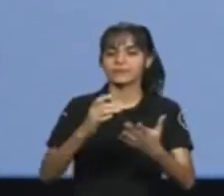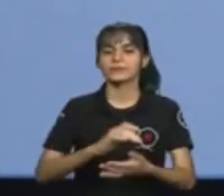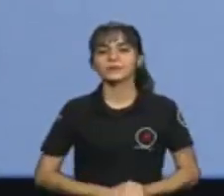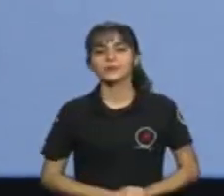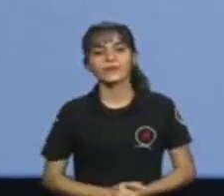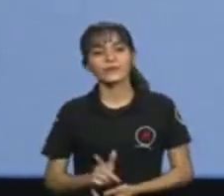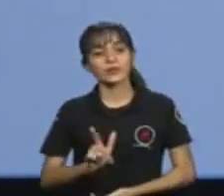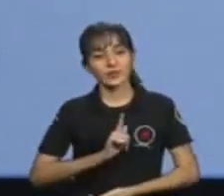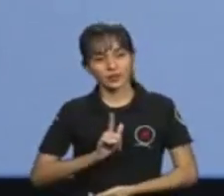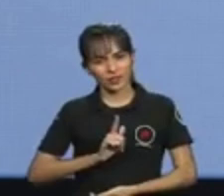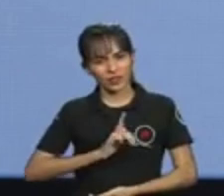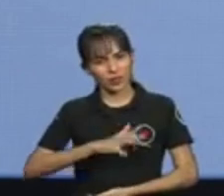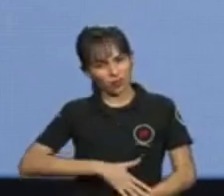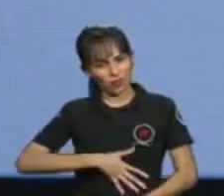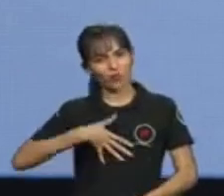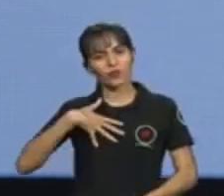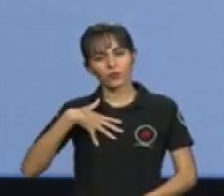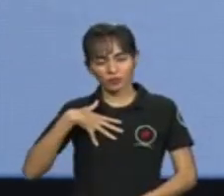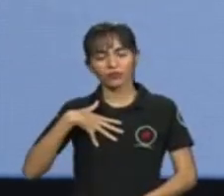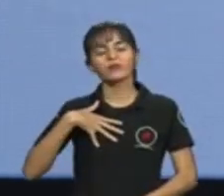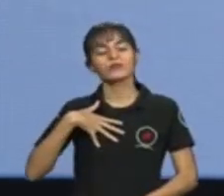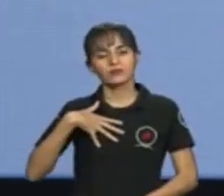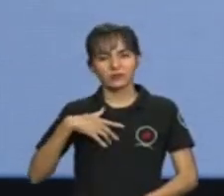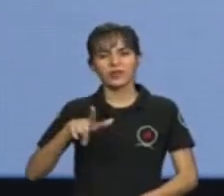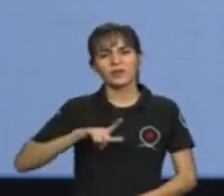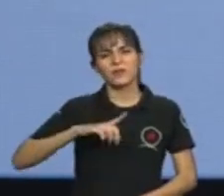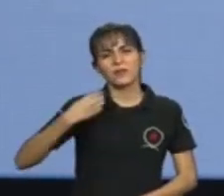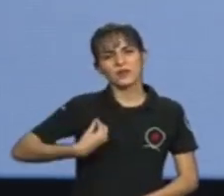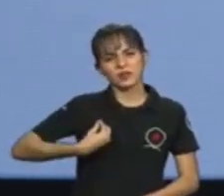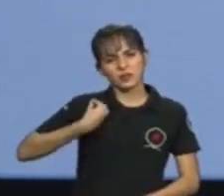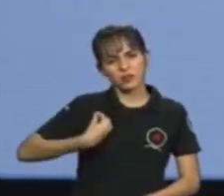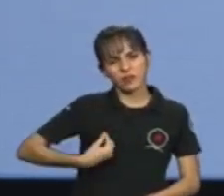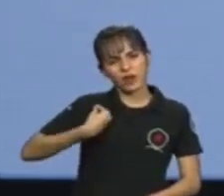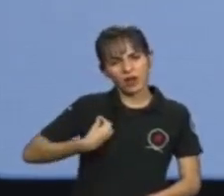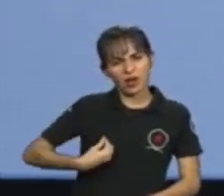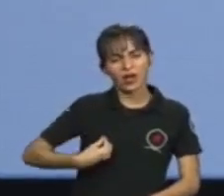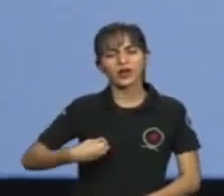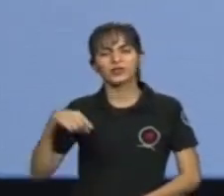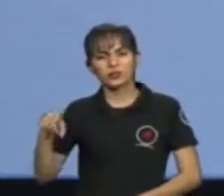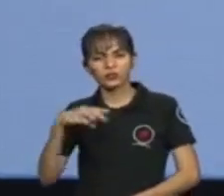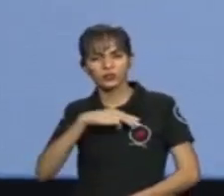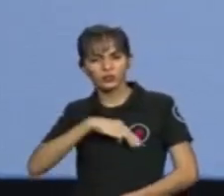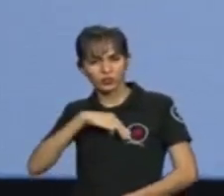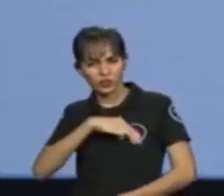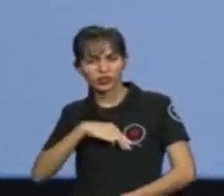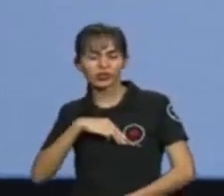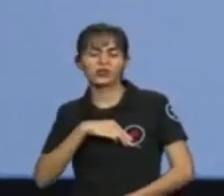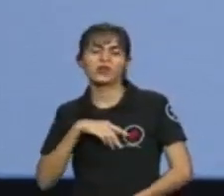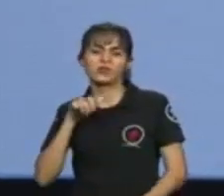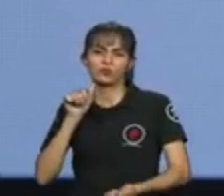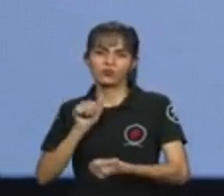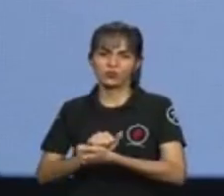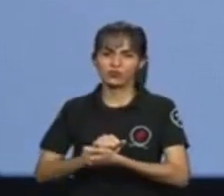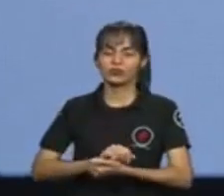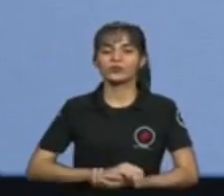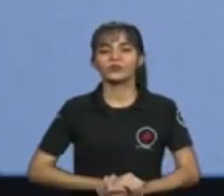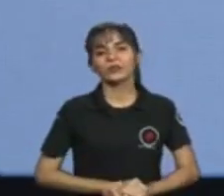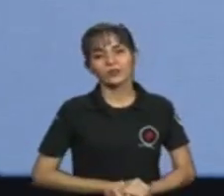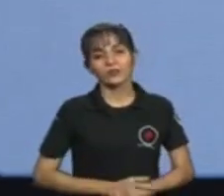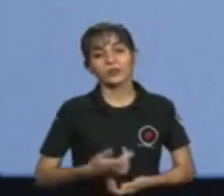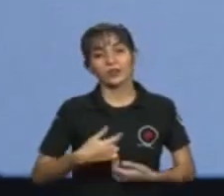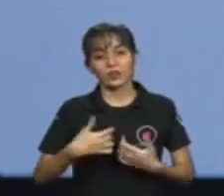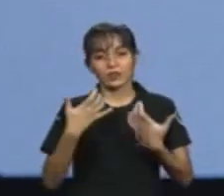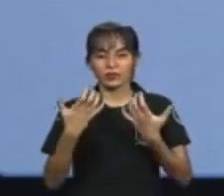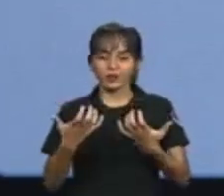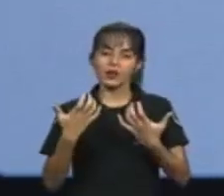E eu tenho muito orgulho de ter participado, de ter sido do seu ministério. E eu quero